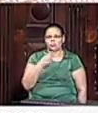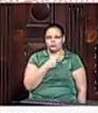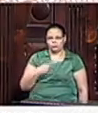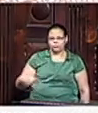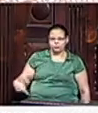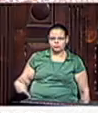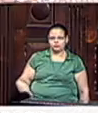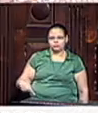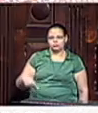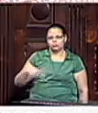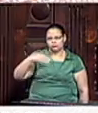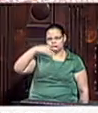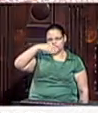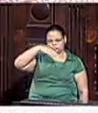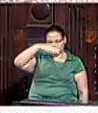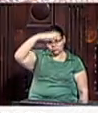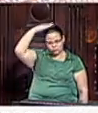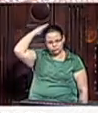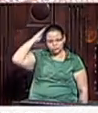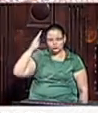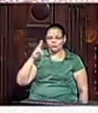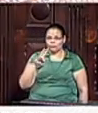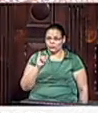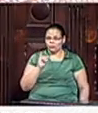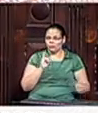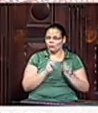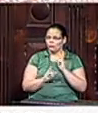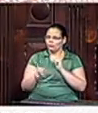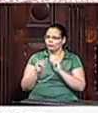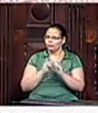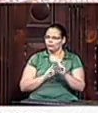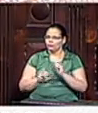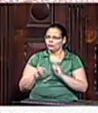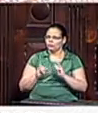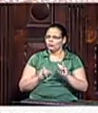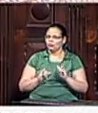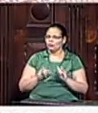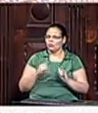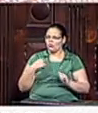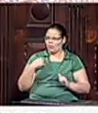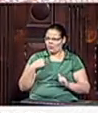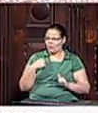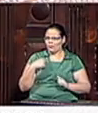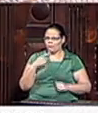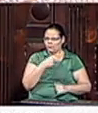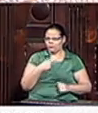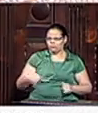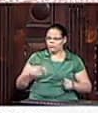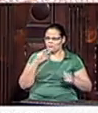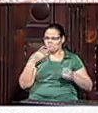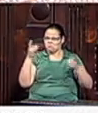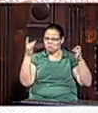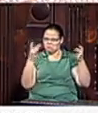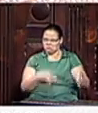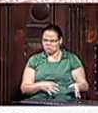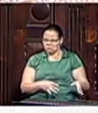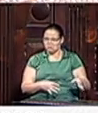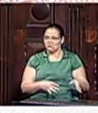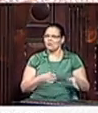República e que vai anunciar exatamente a sua renúncia. Eu